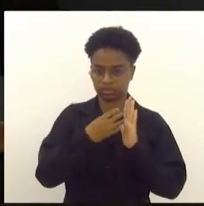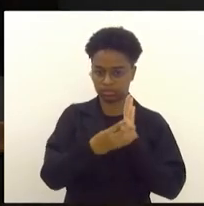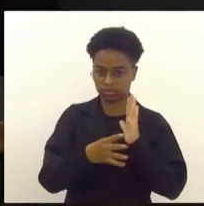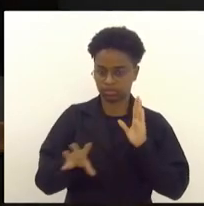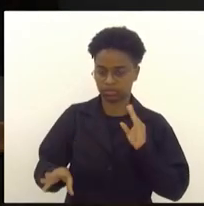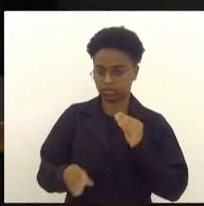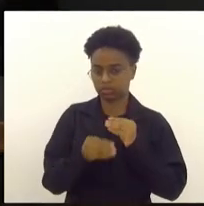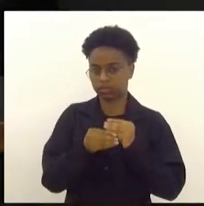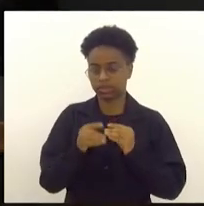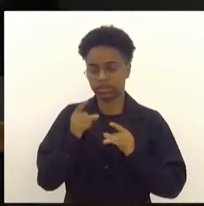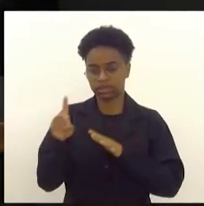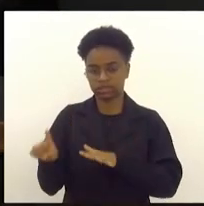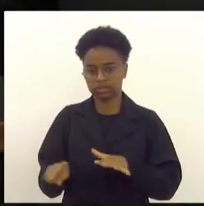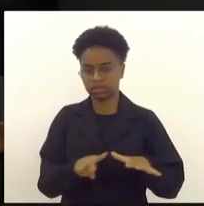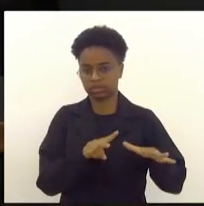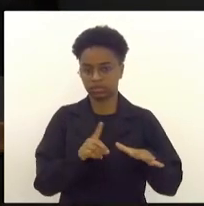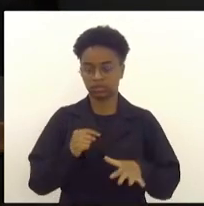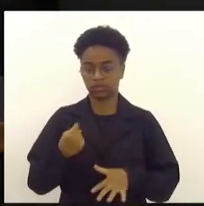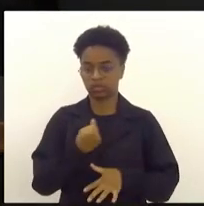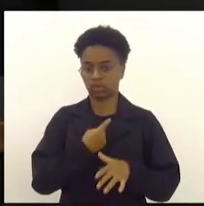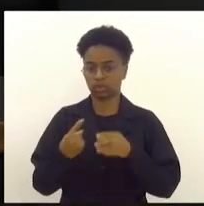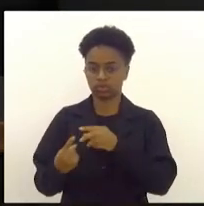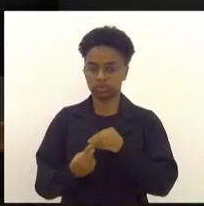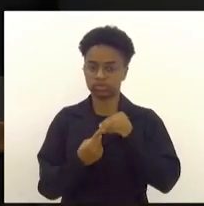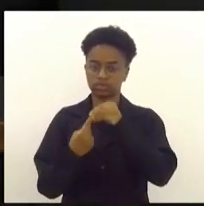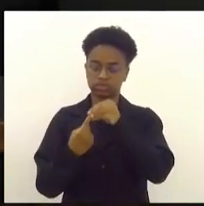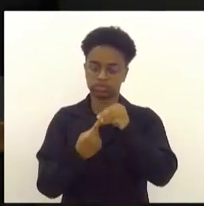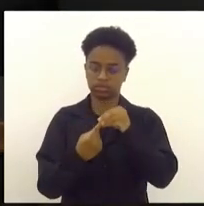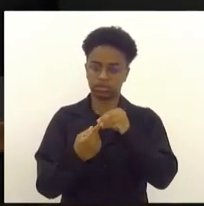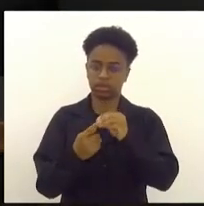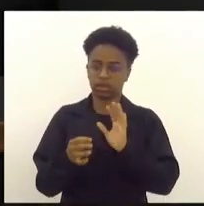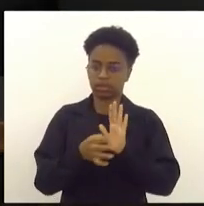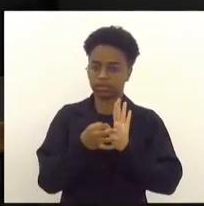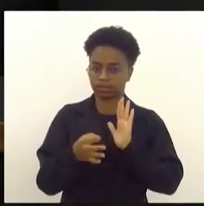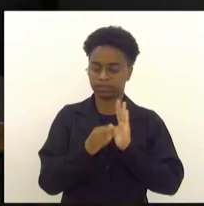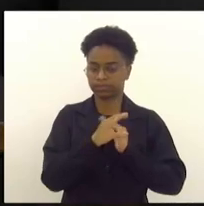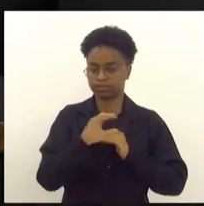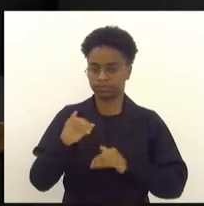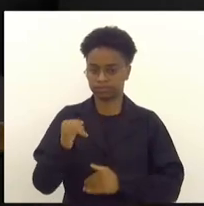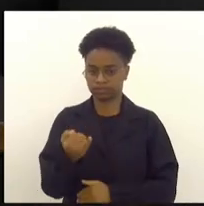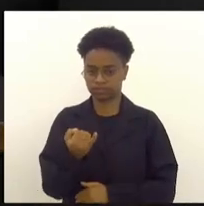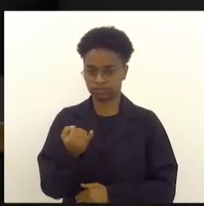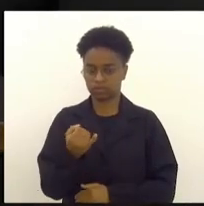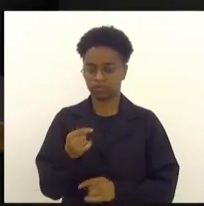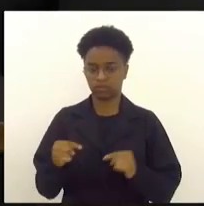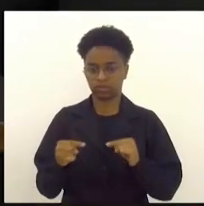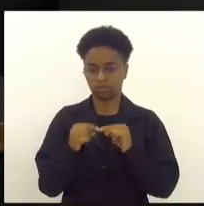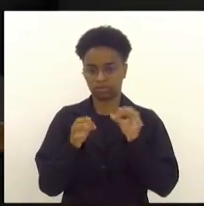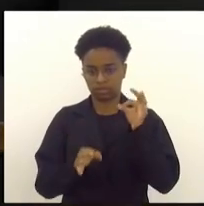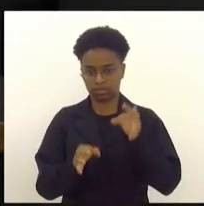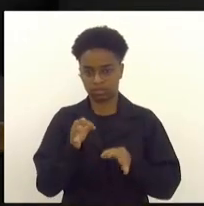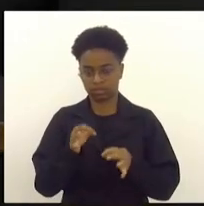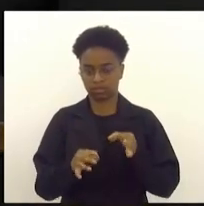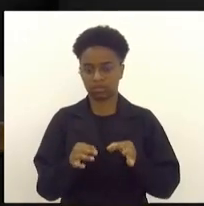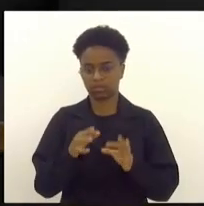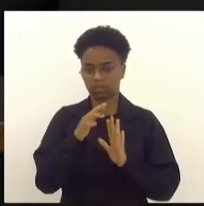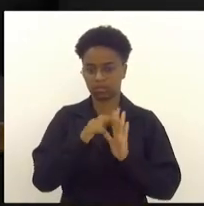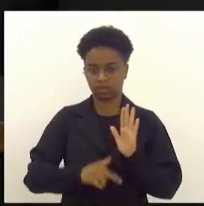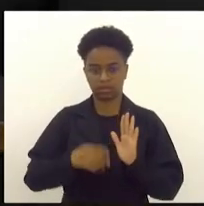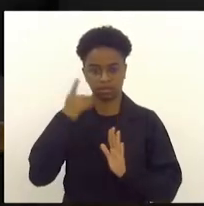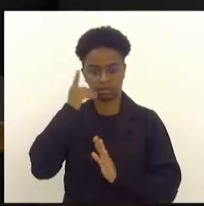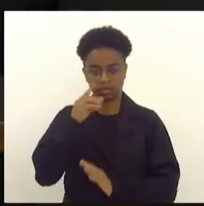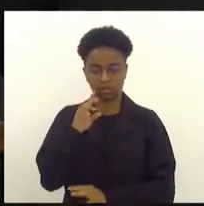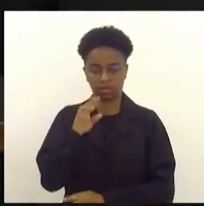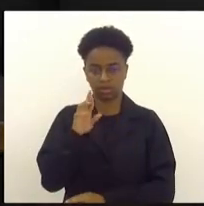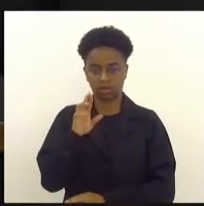do Rio de Janeiro a semana somos um parecer da comissão de construção e justiça pela juridicidade relator Deputado Rodrigo